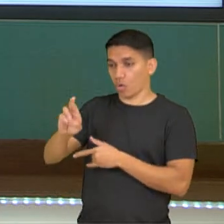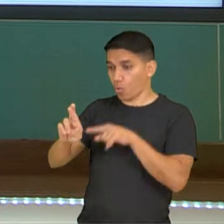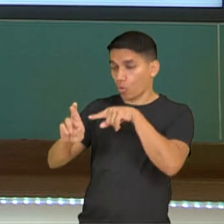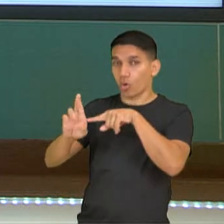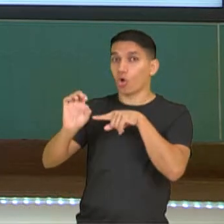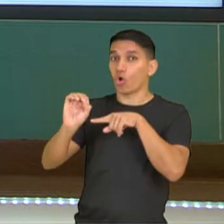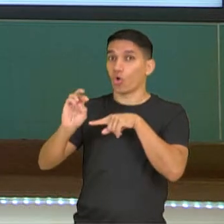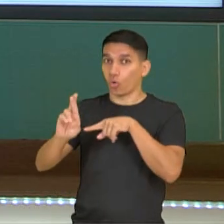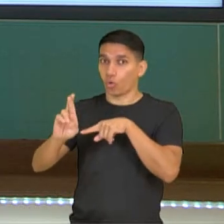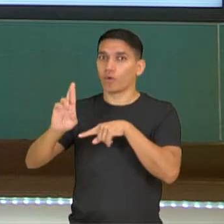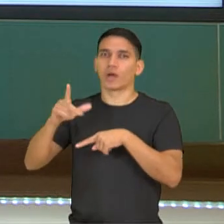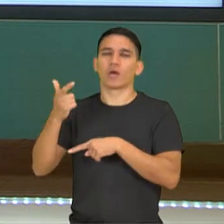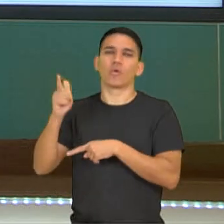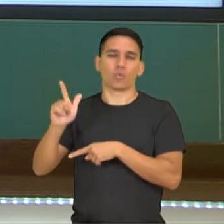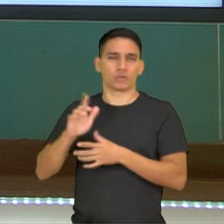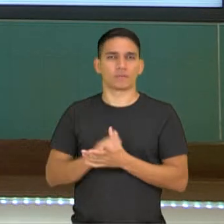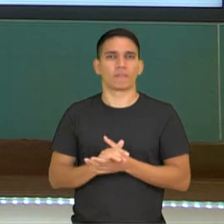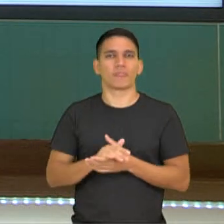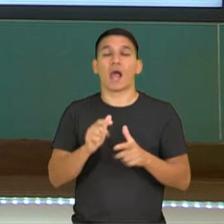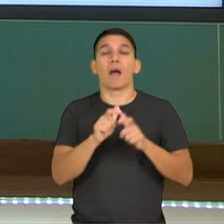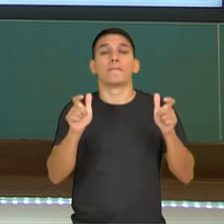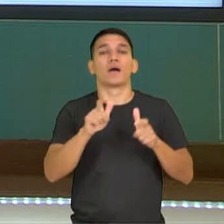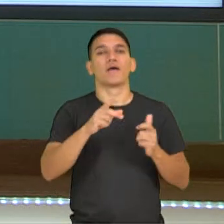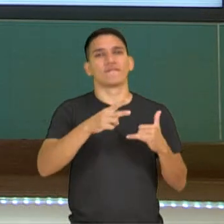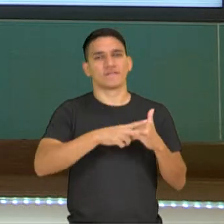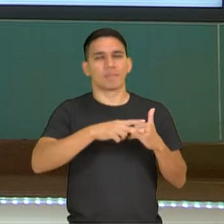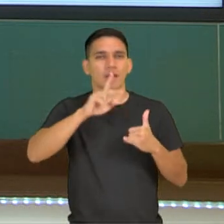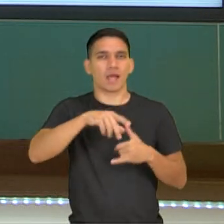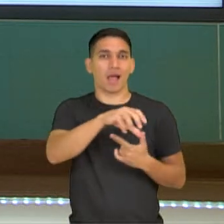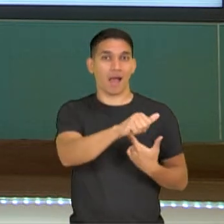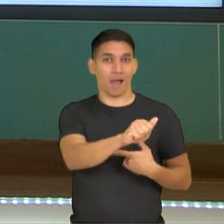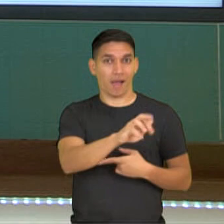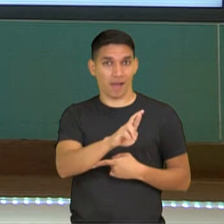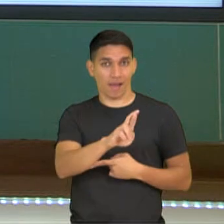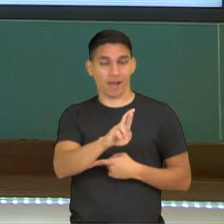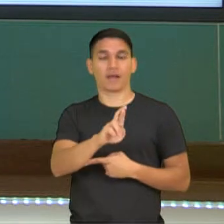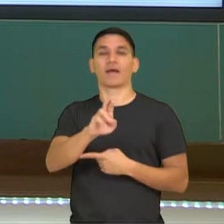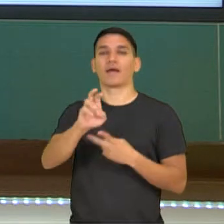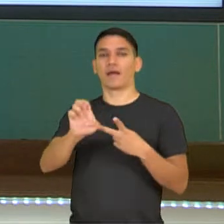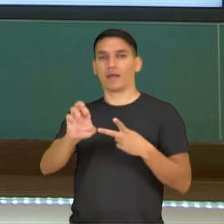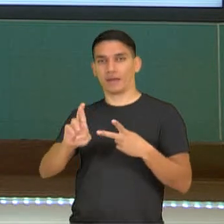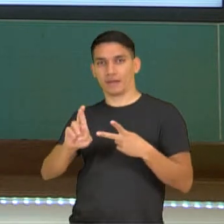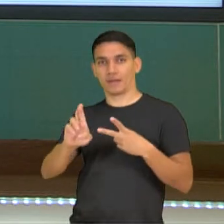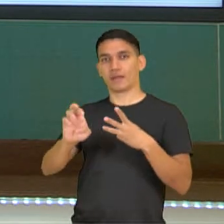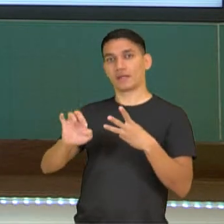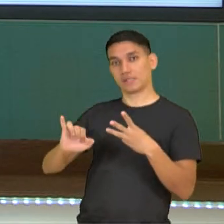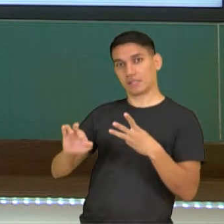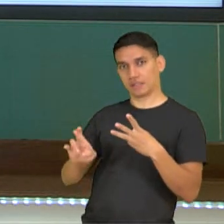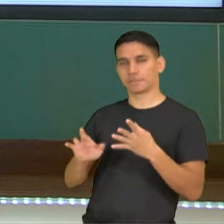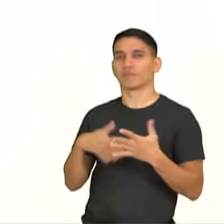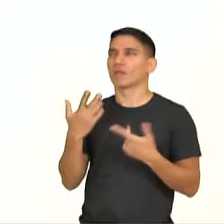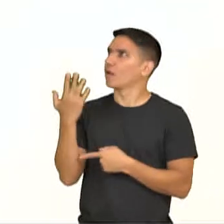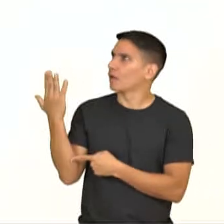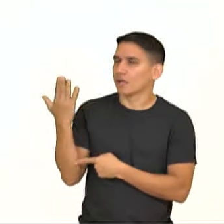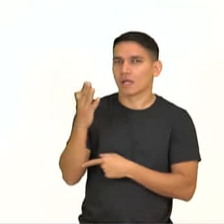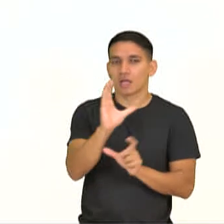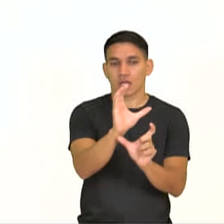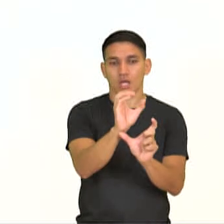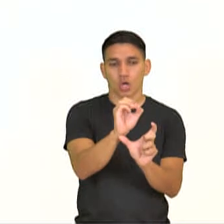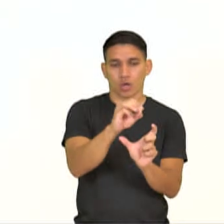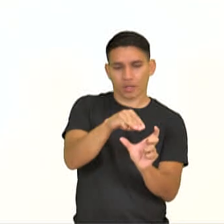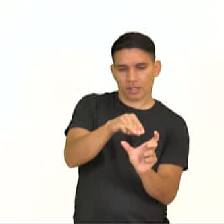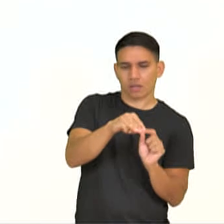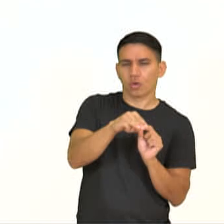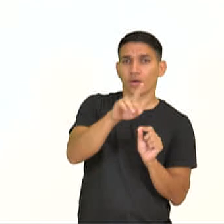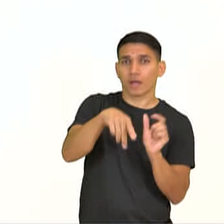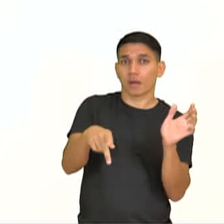demais verbos todos vão terminar ou em ar, er ou ir. Então, eu tenho aqui as letras C, O, M,